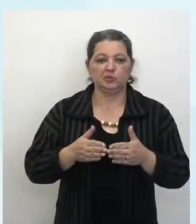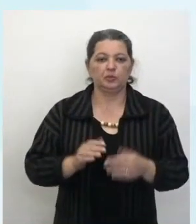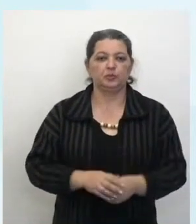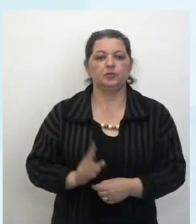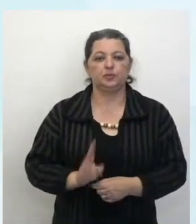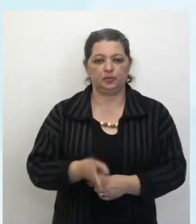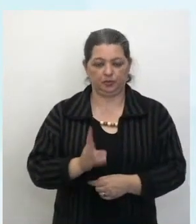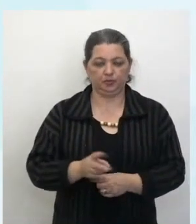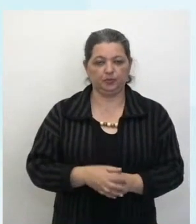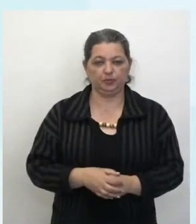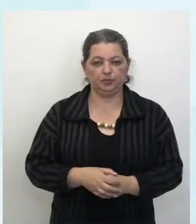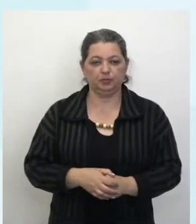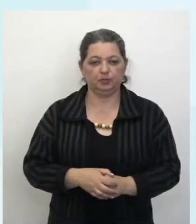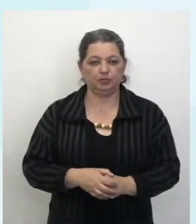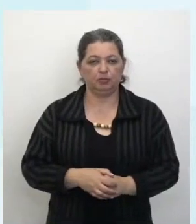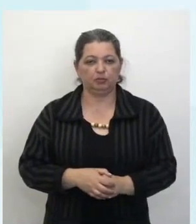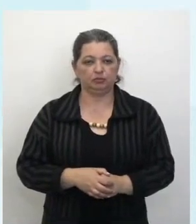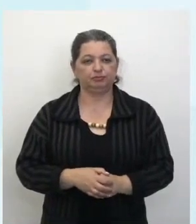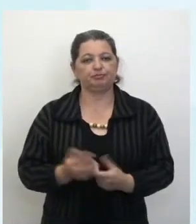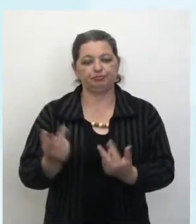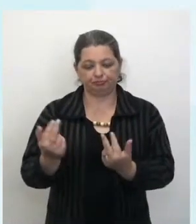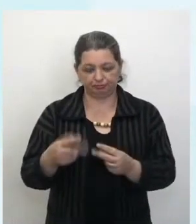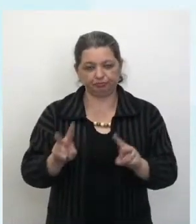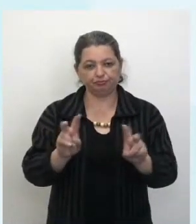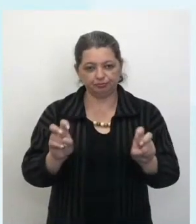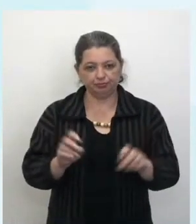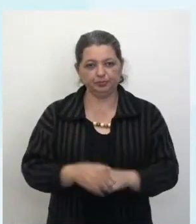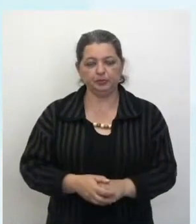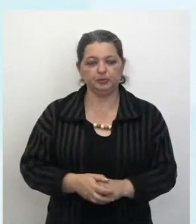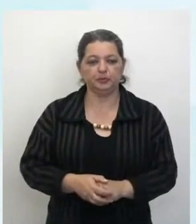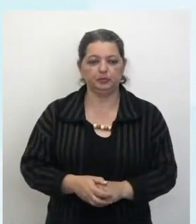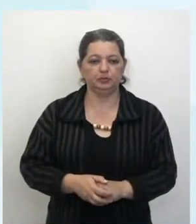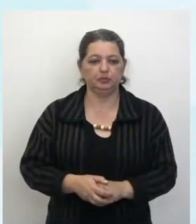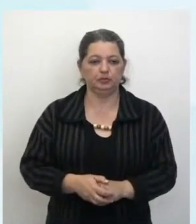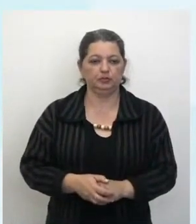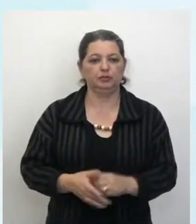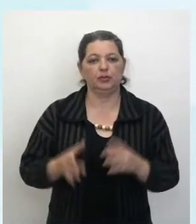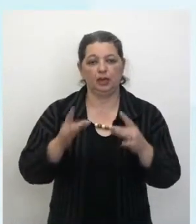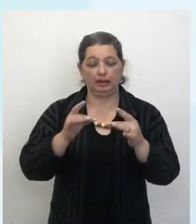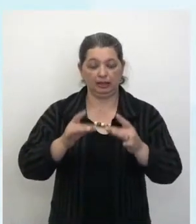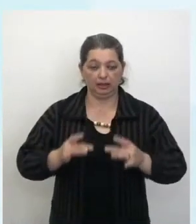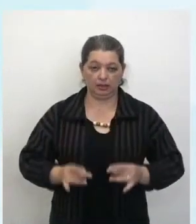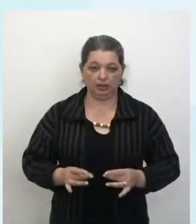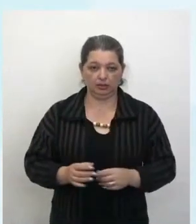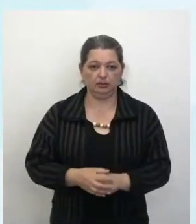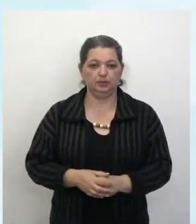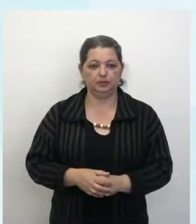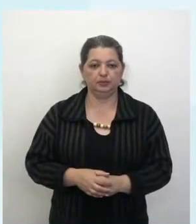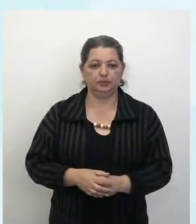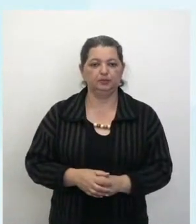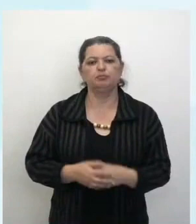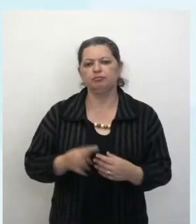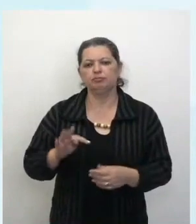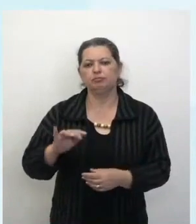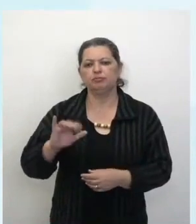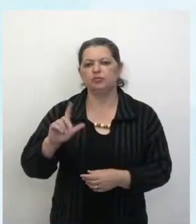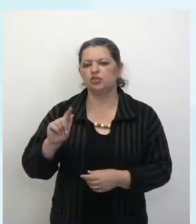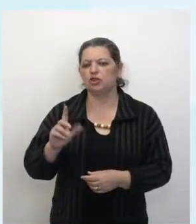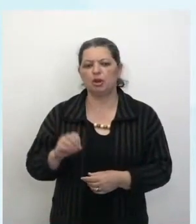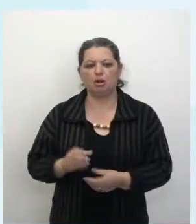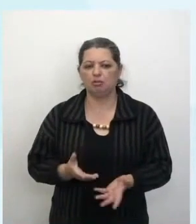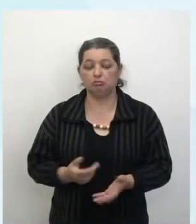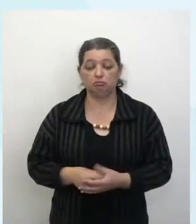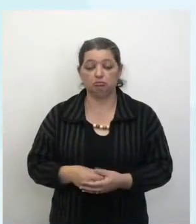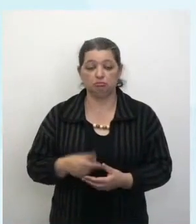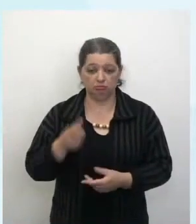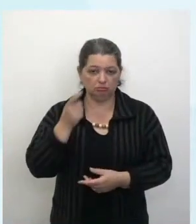continuar aqui nessa pegada sobre esses detalhamentos Tiago Manda brasa